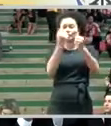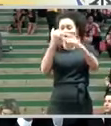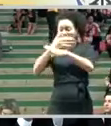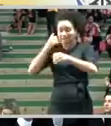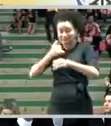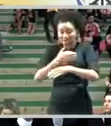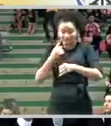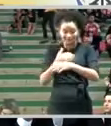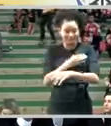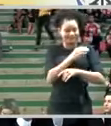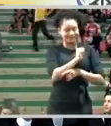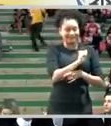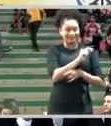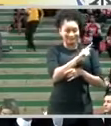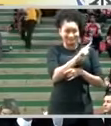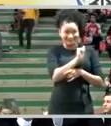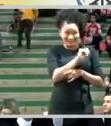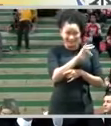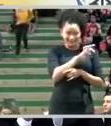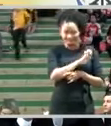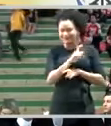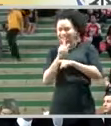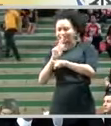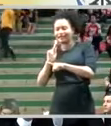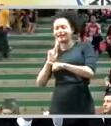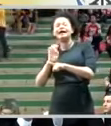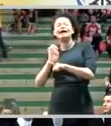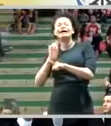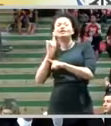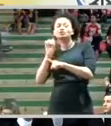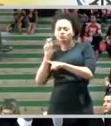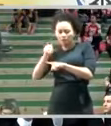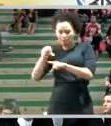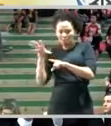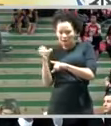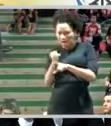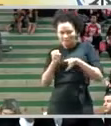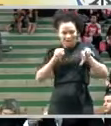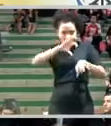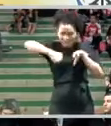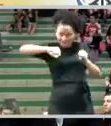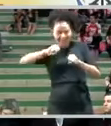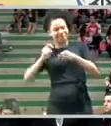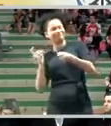desde Gate a Ecrom. Tudo que eles tinham roubado, tiveram que devolver.